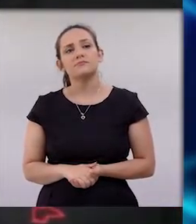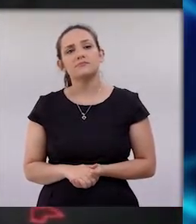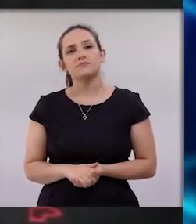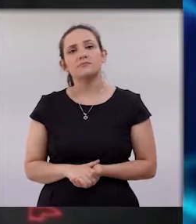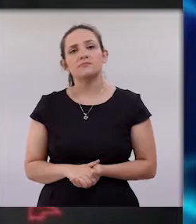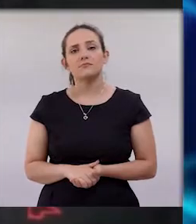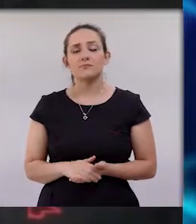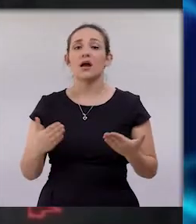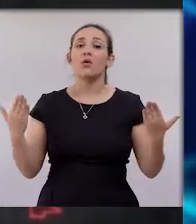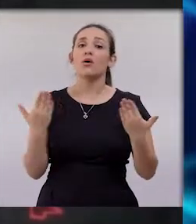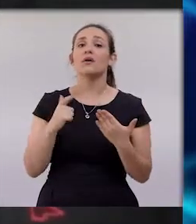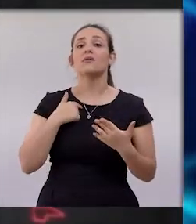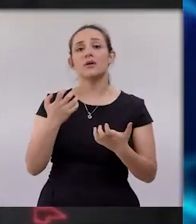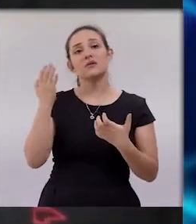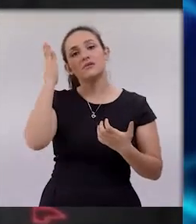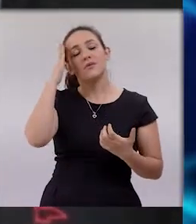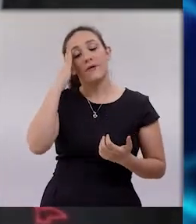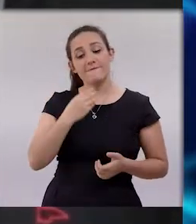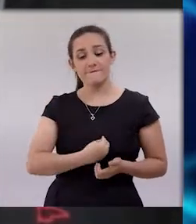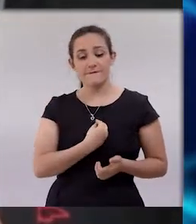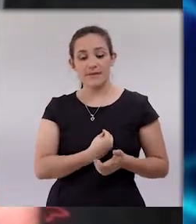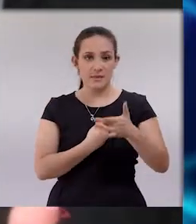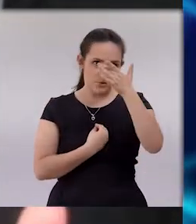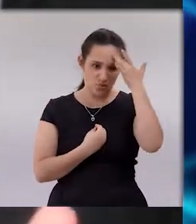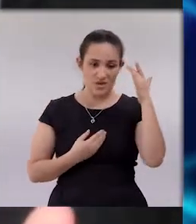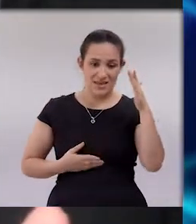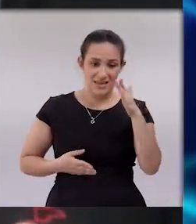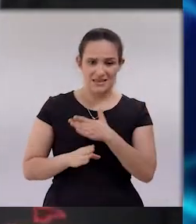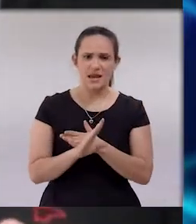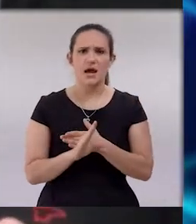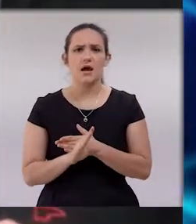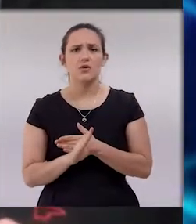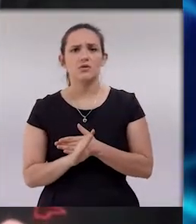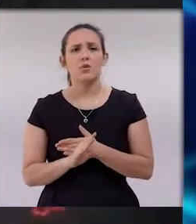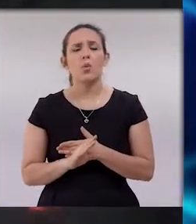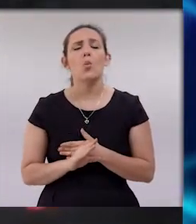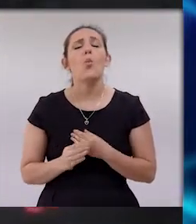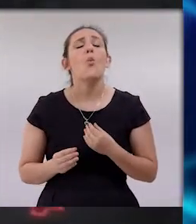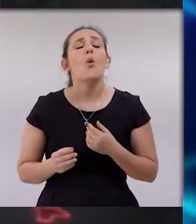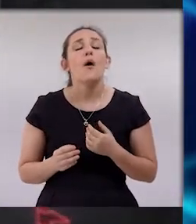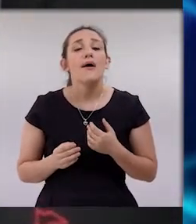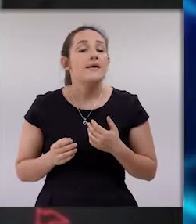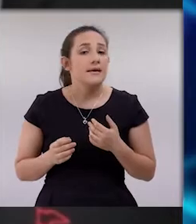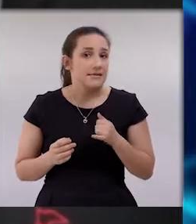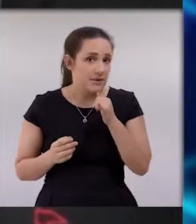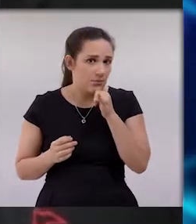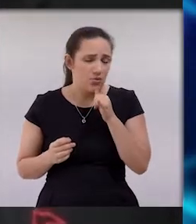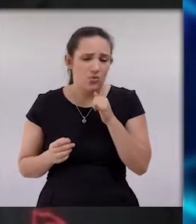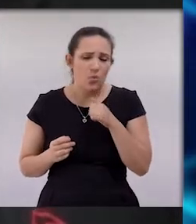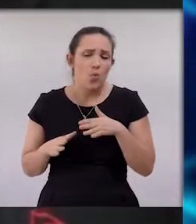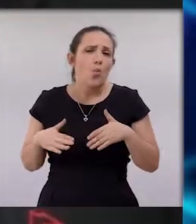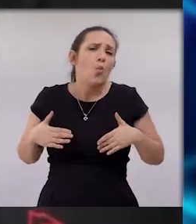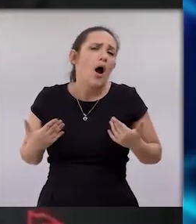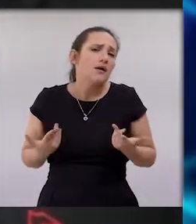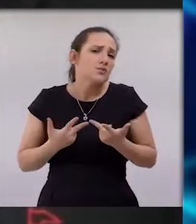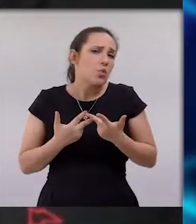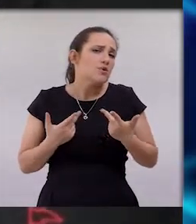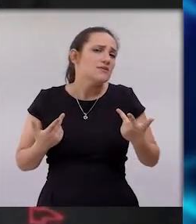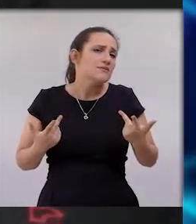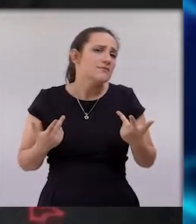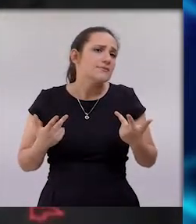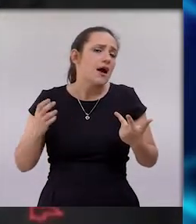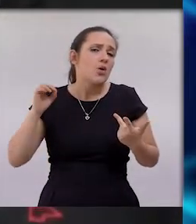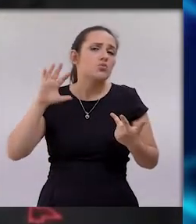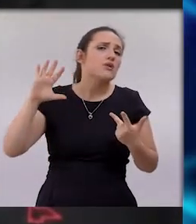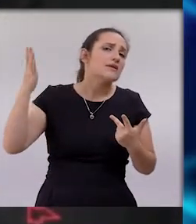falando na questão da presença, né, do paciente, quando é necessário, quando a telemedicina ela não é eficaz, que